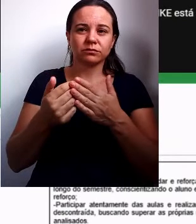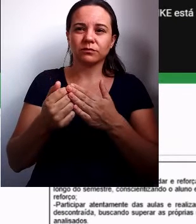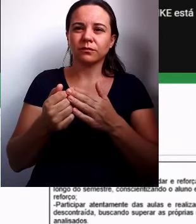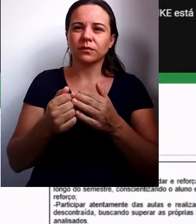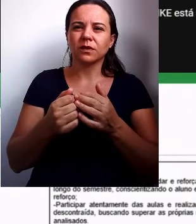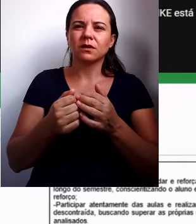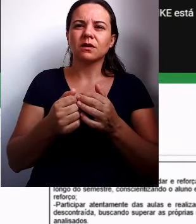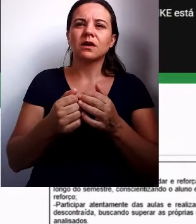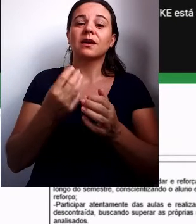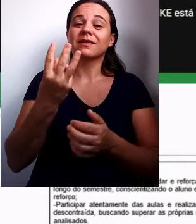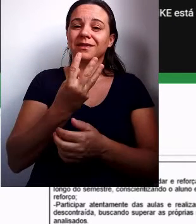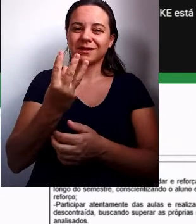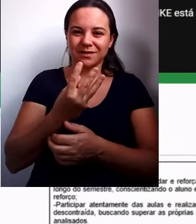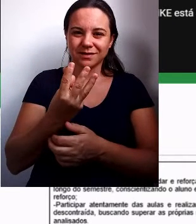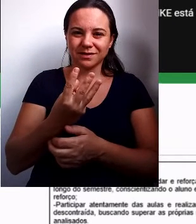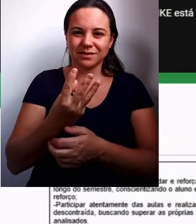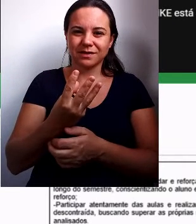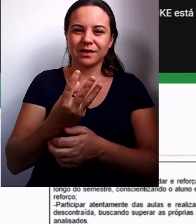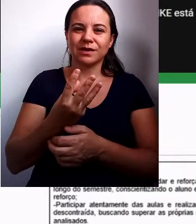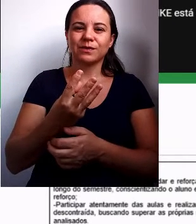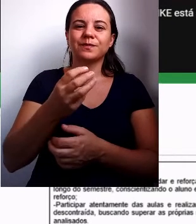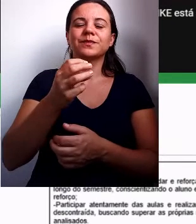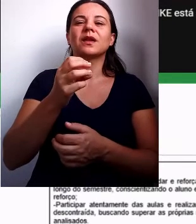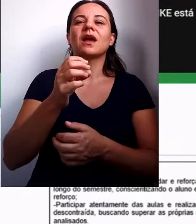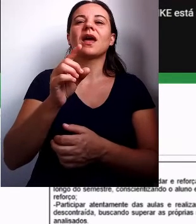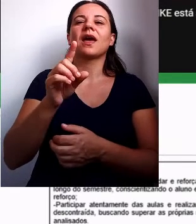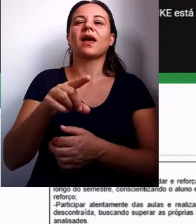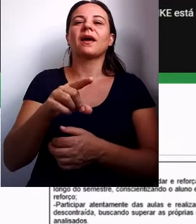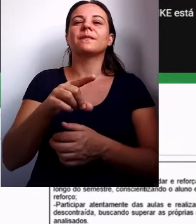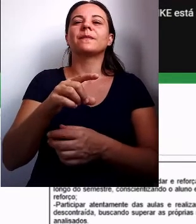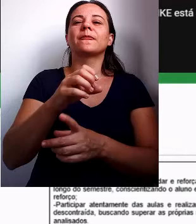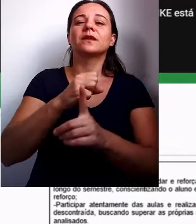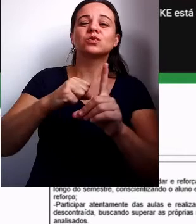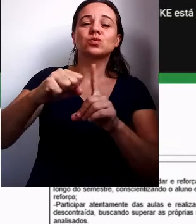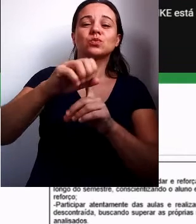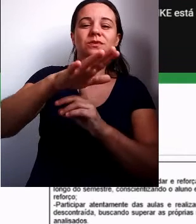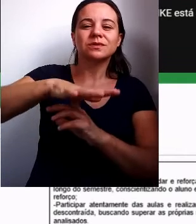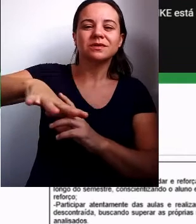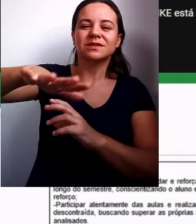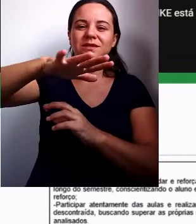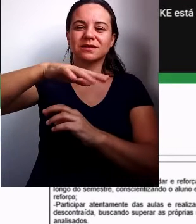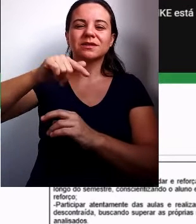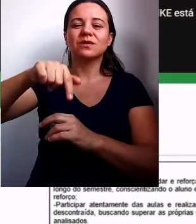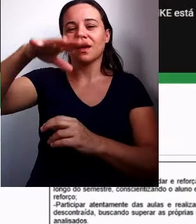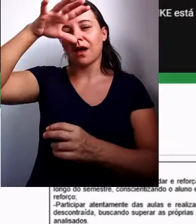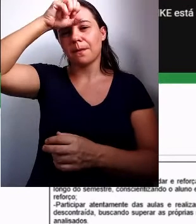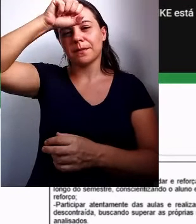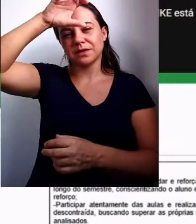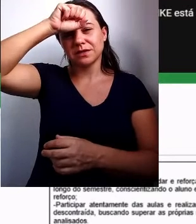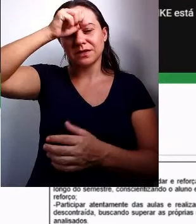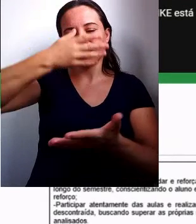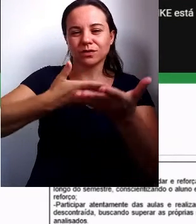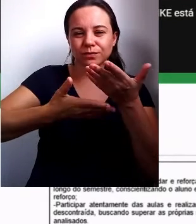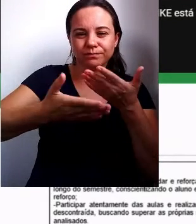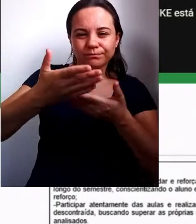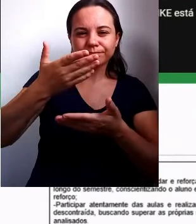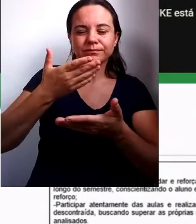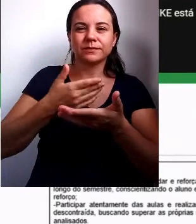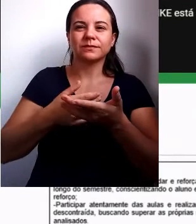Em terceiro, tem uma elaboração da síntese, tá? Que é a socialização dessas aprendizagens.